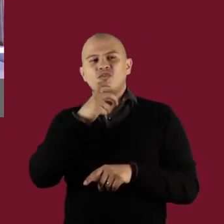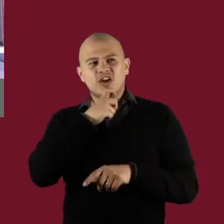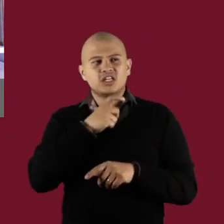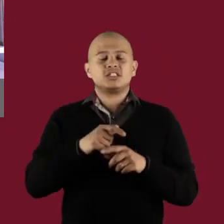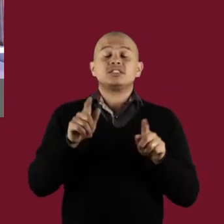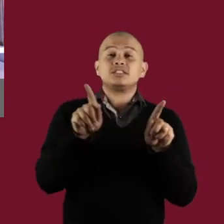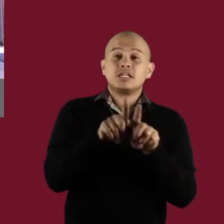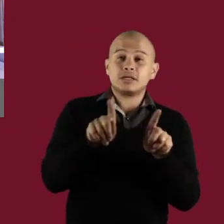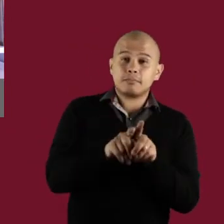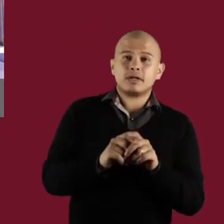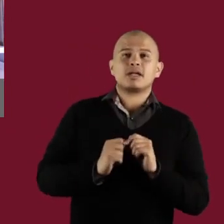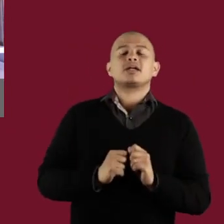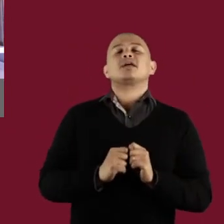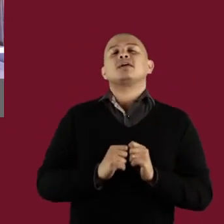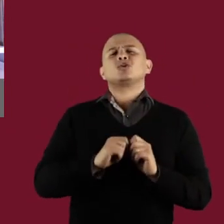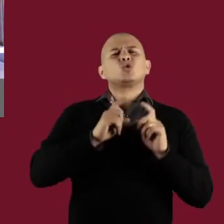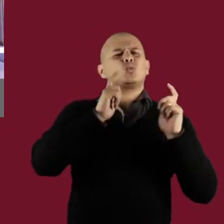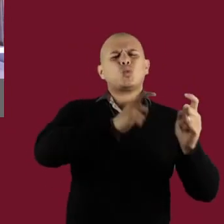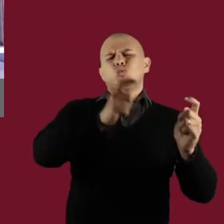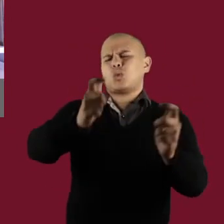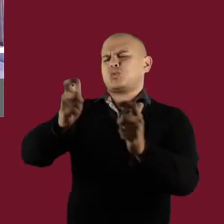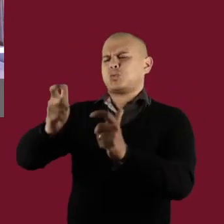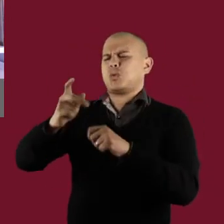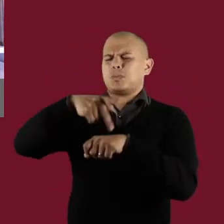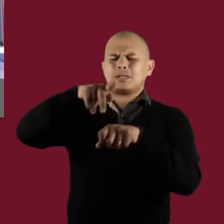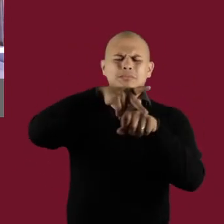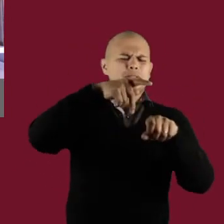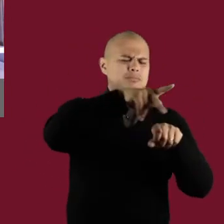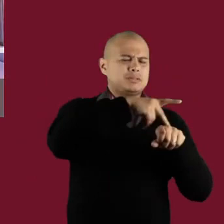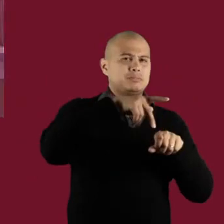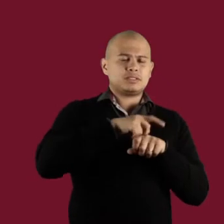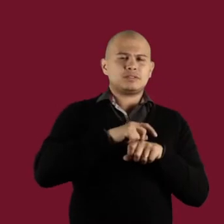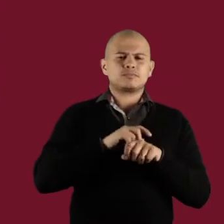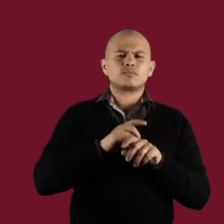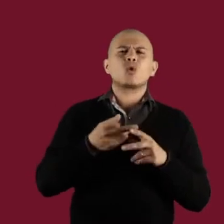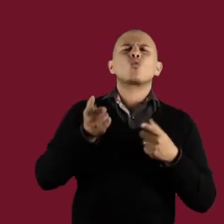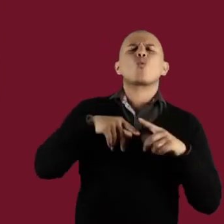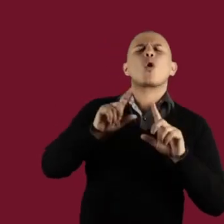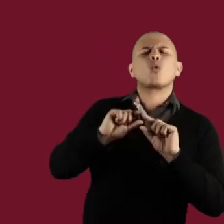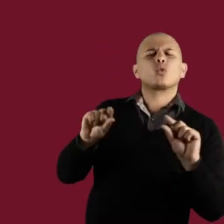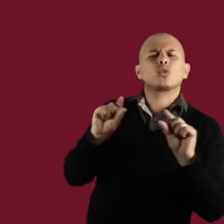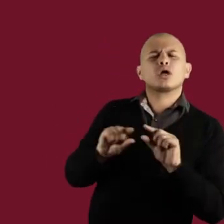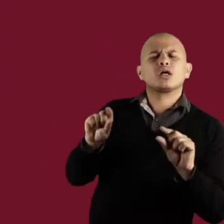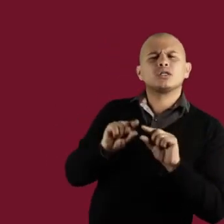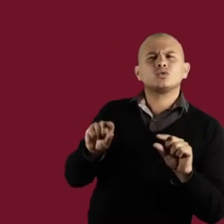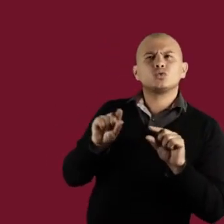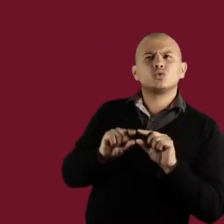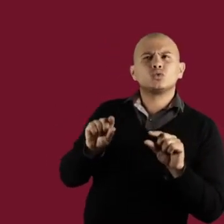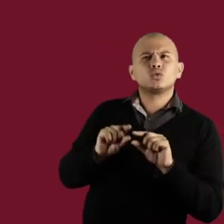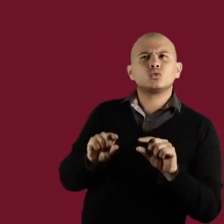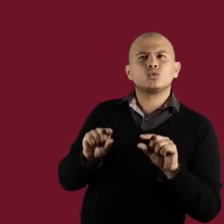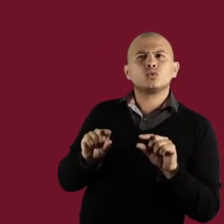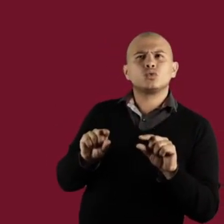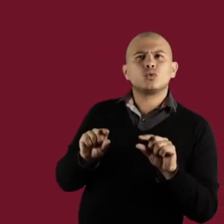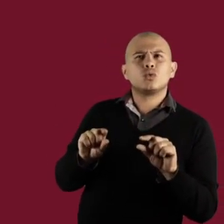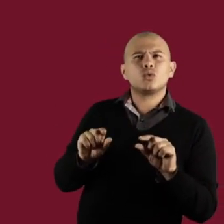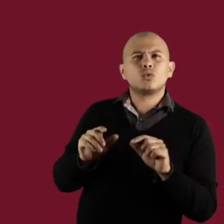os países. Tudo que qual é o endereço, Lutério? Qual é o endereço desse portal? Portanto, é